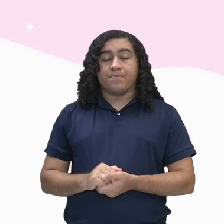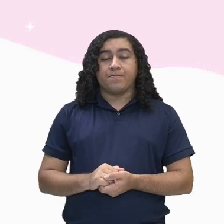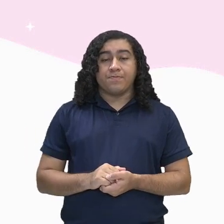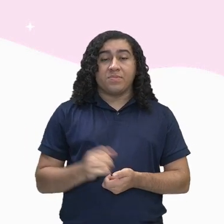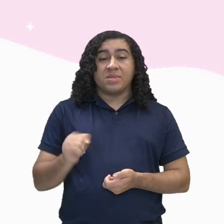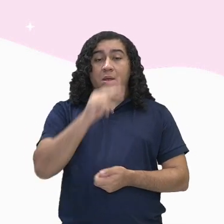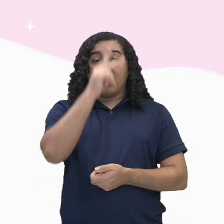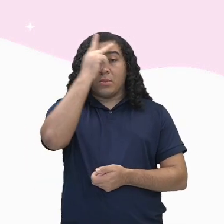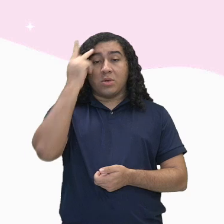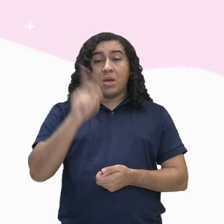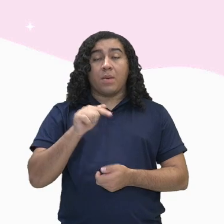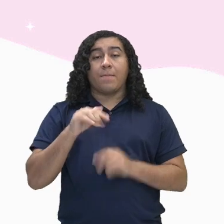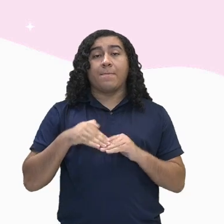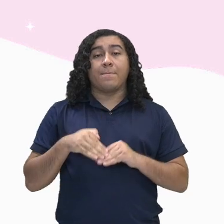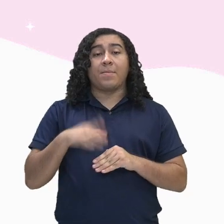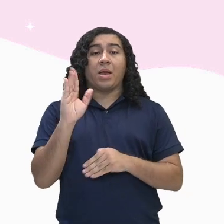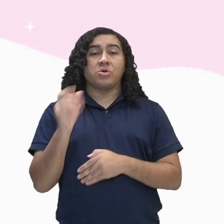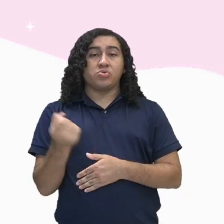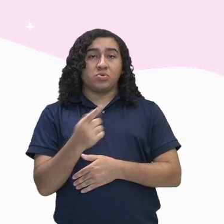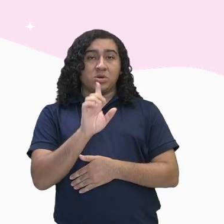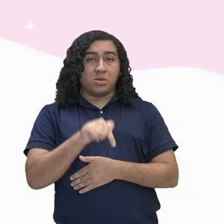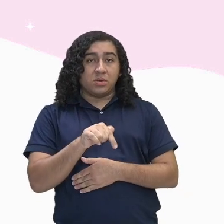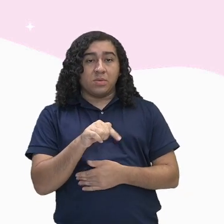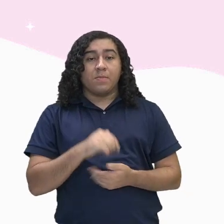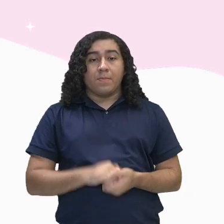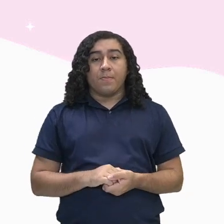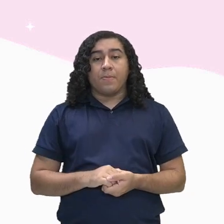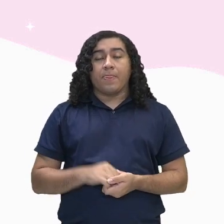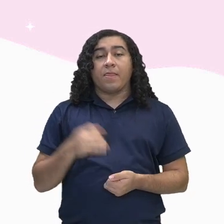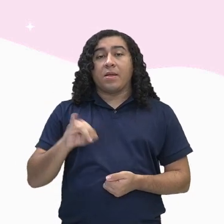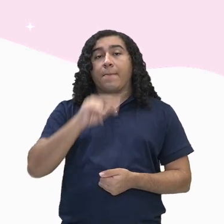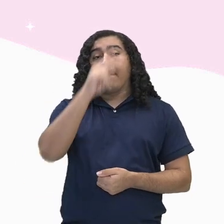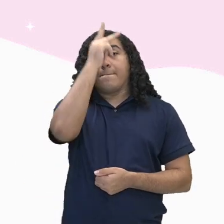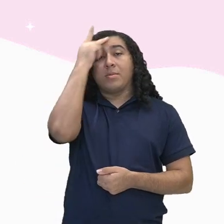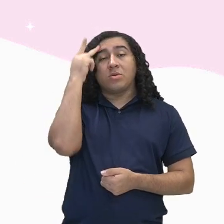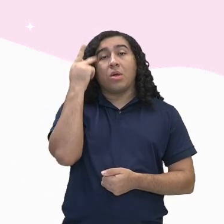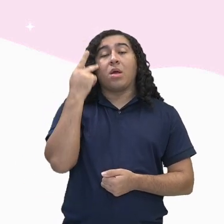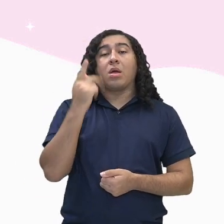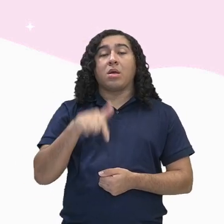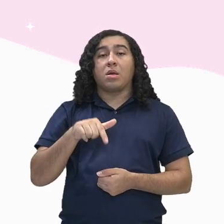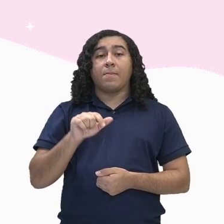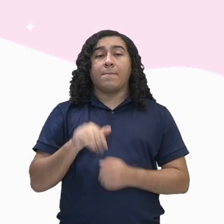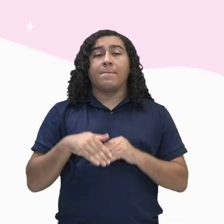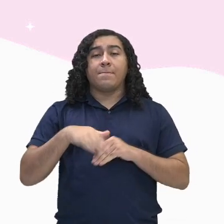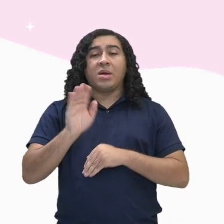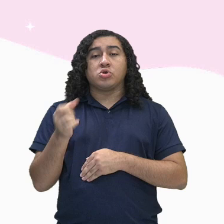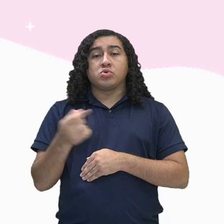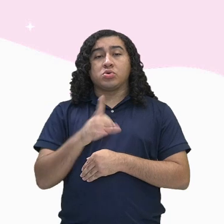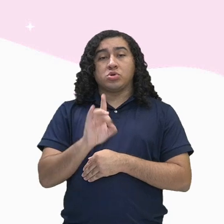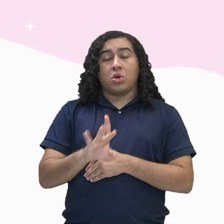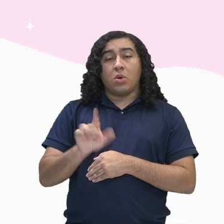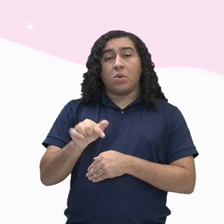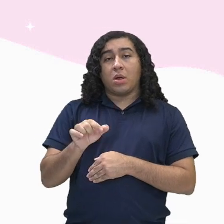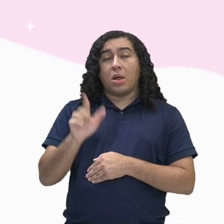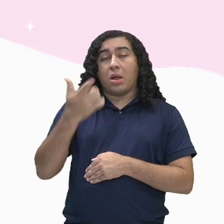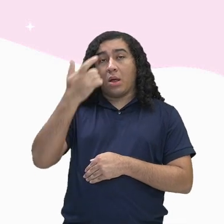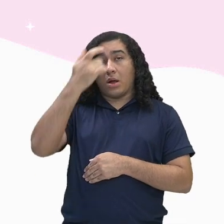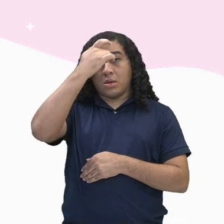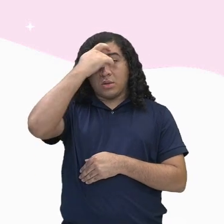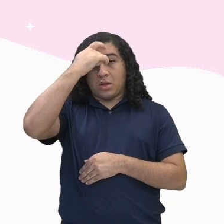pessoa fosse além disso, se a pessoa fosse além da razão, da ciência,